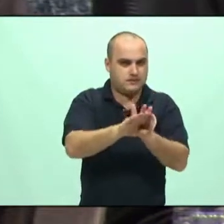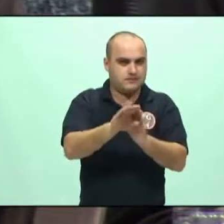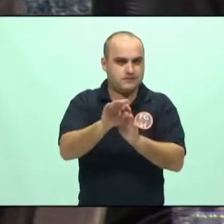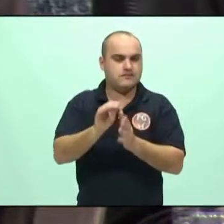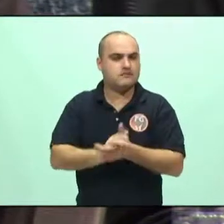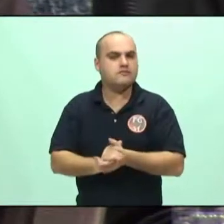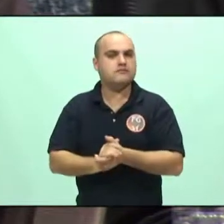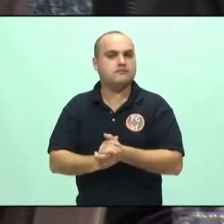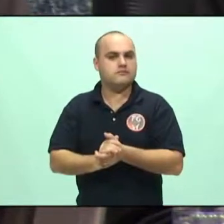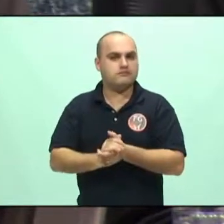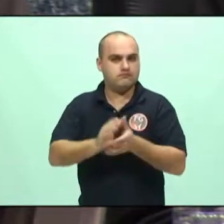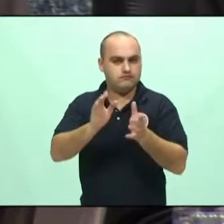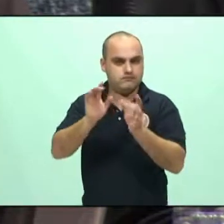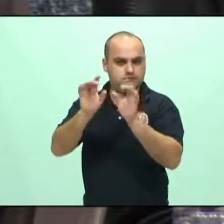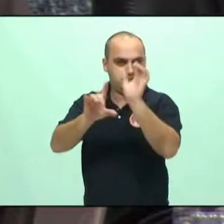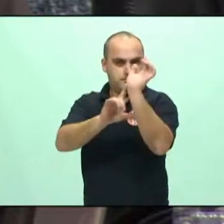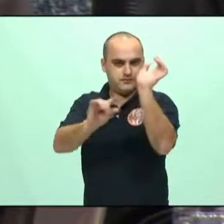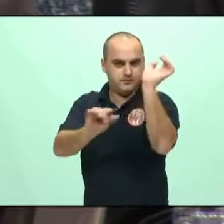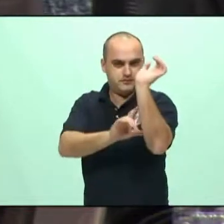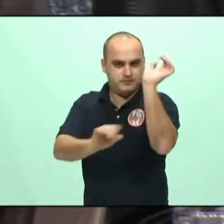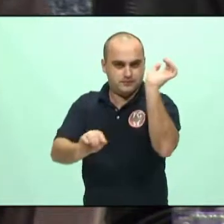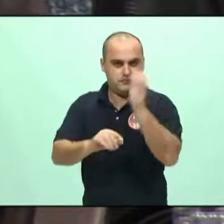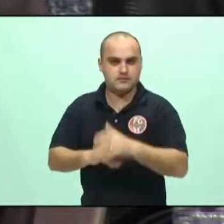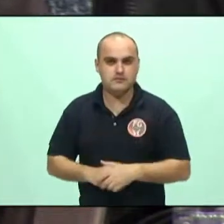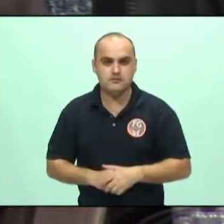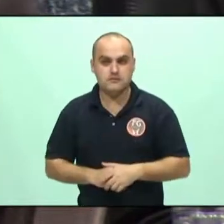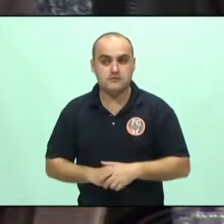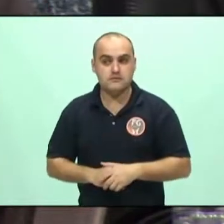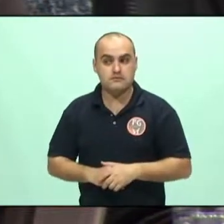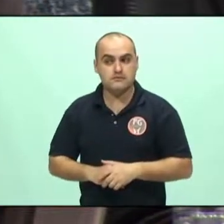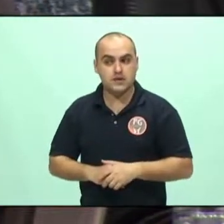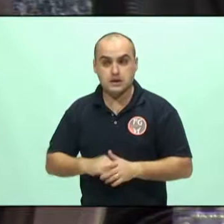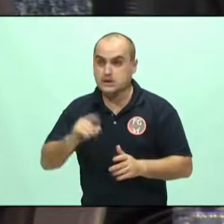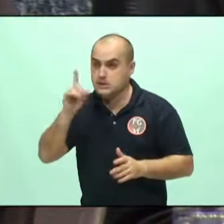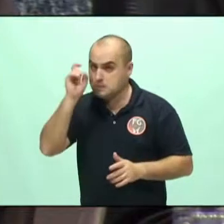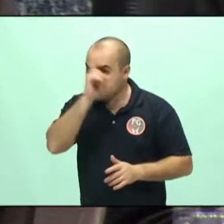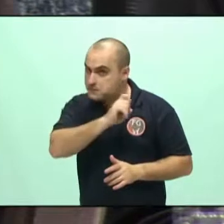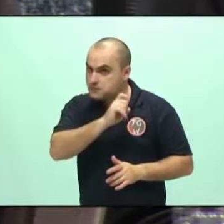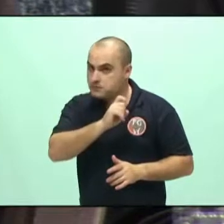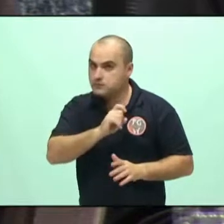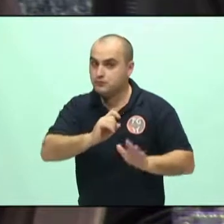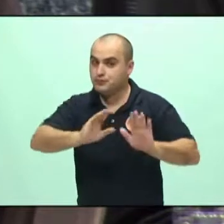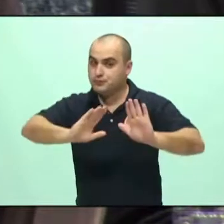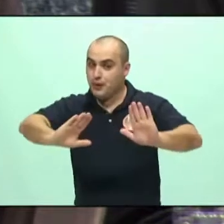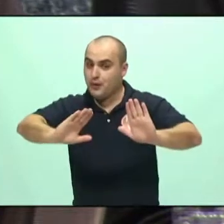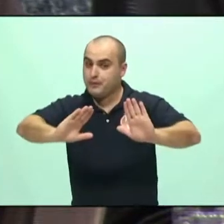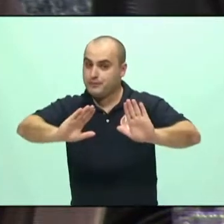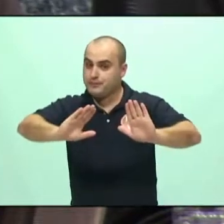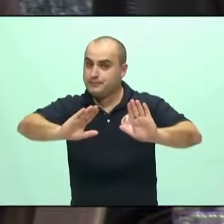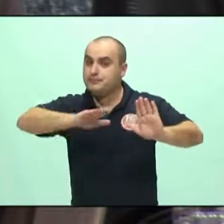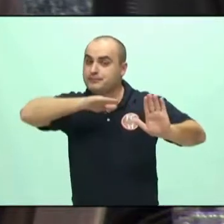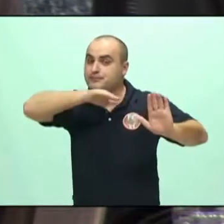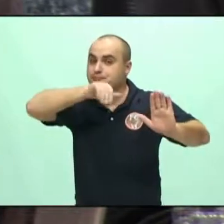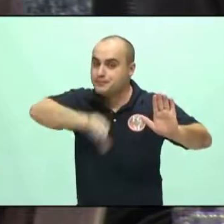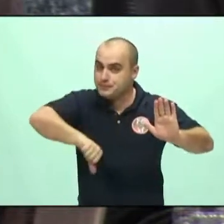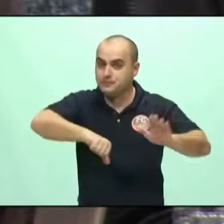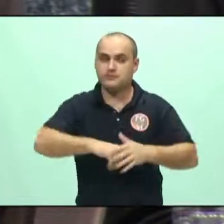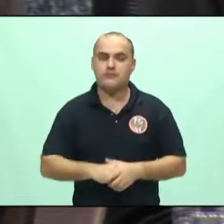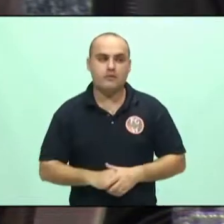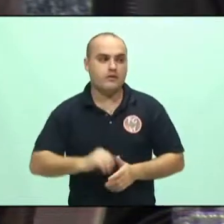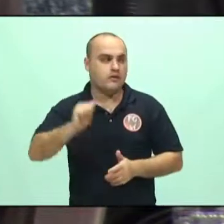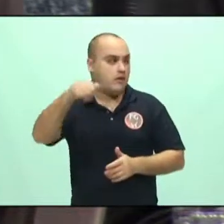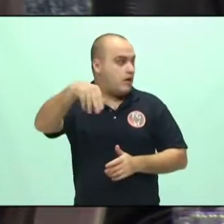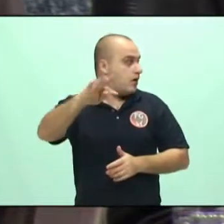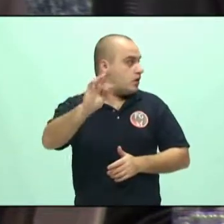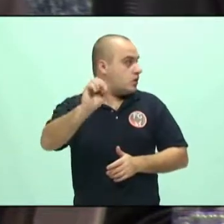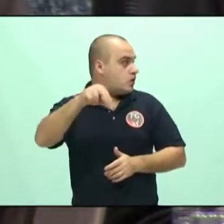calçada afiliado também não tem a ciclovia Então aí fica difícil fica difícil agora para piorar Antônio Raio nós estamos lá